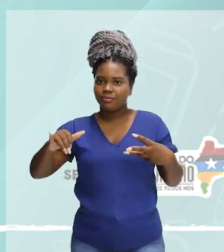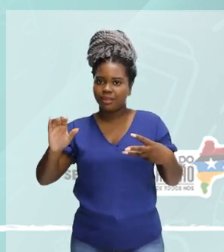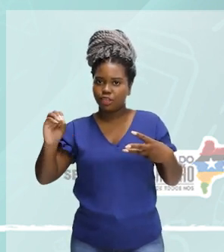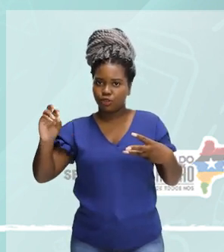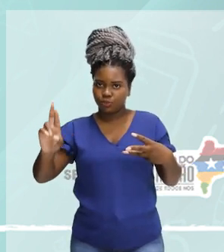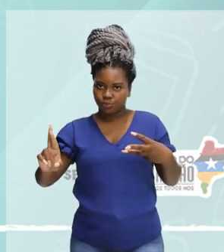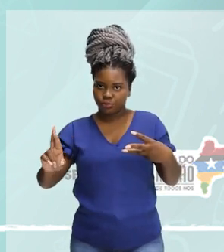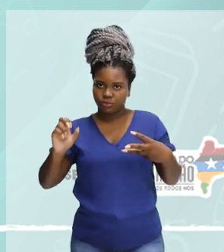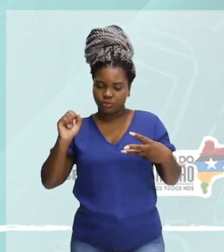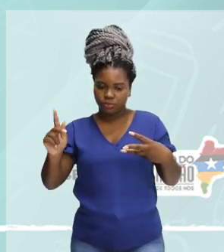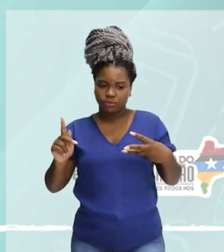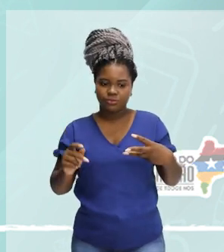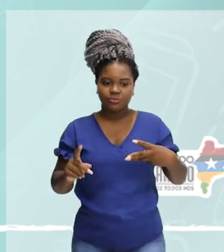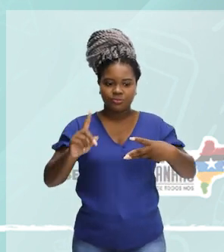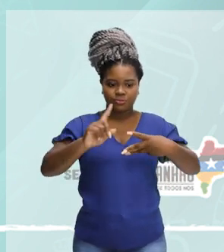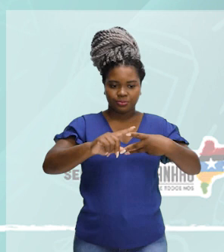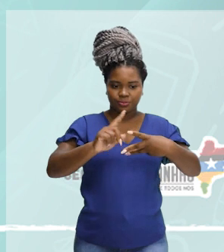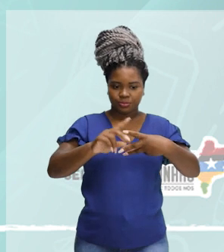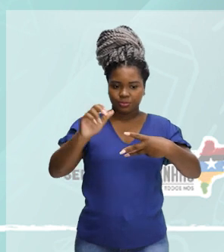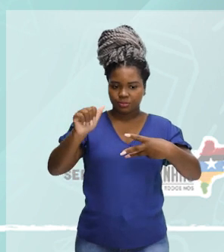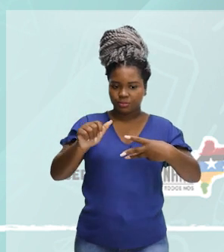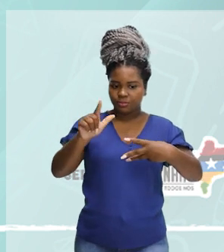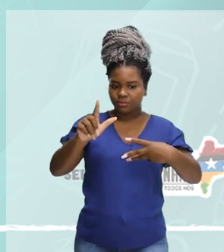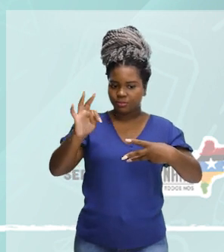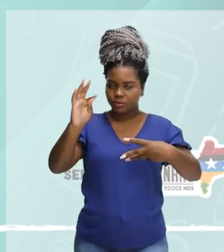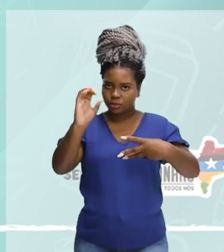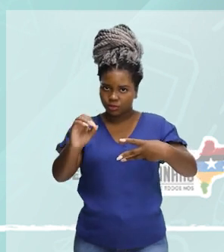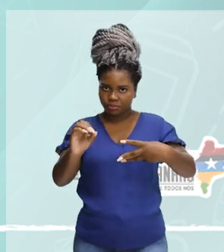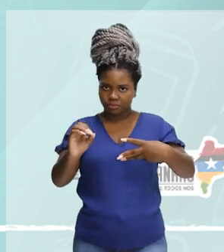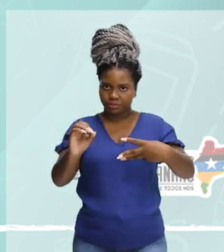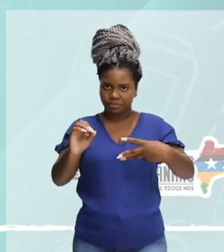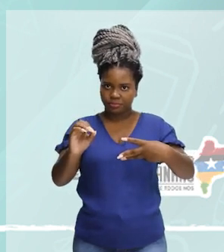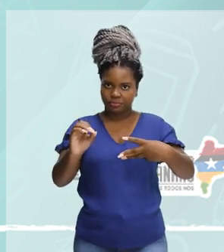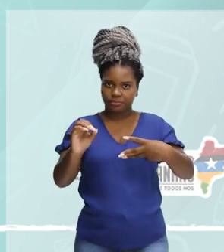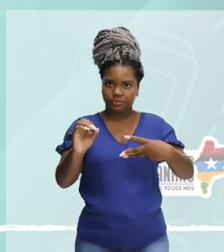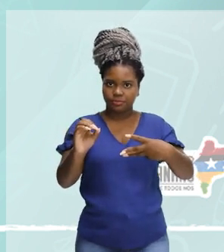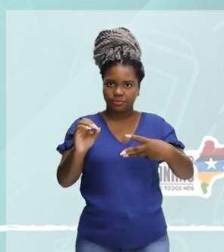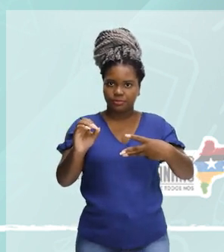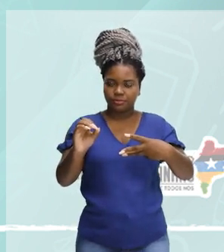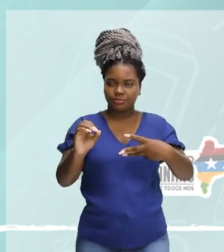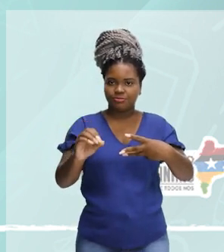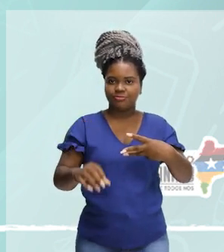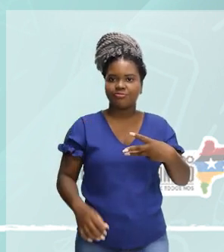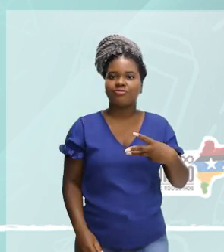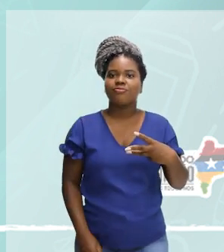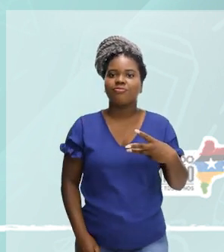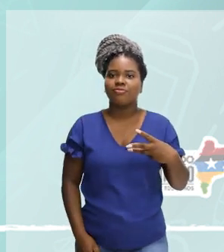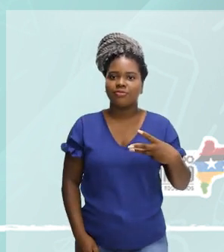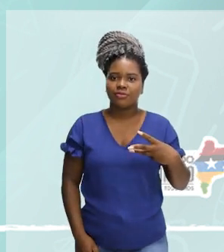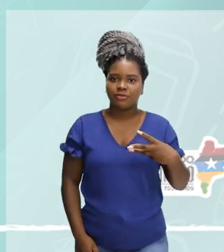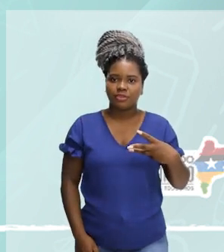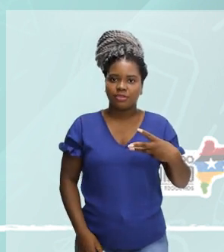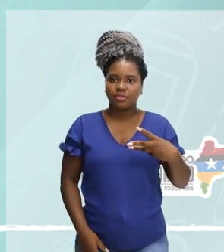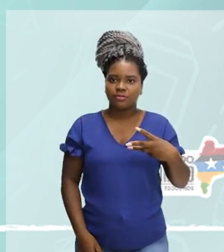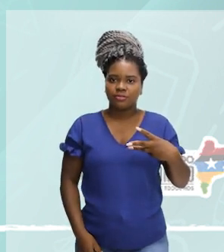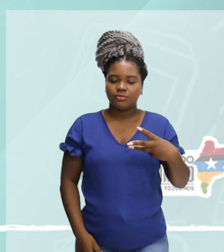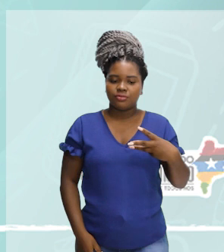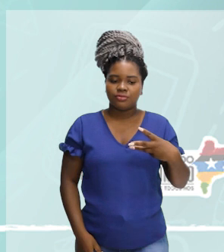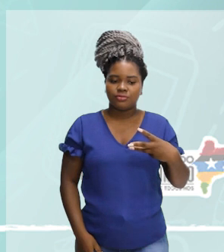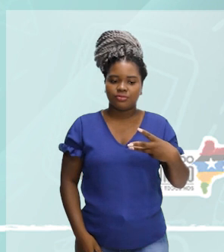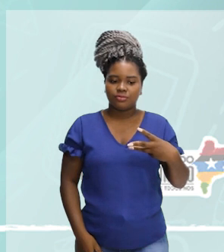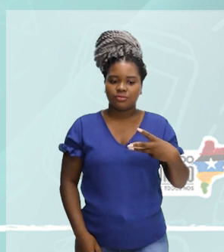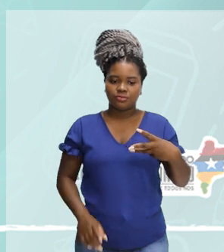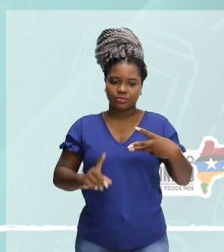maior. No grado positivo, alto, para a palavra alto, para o adjetivo alto,